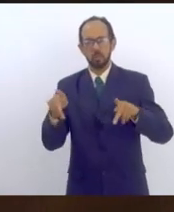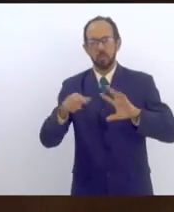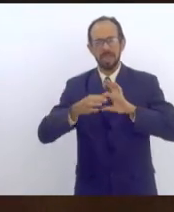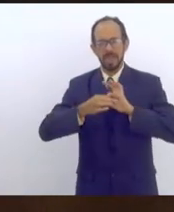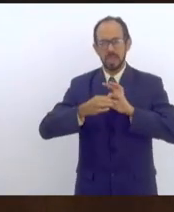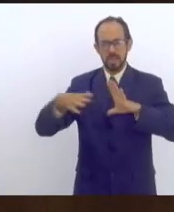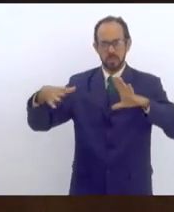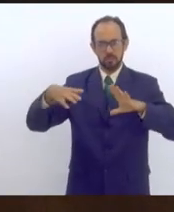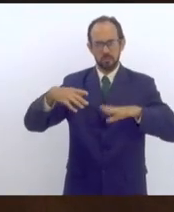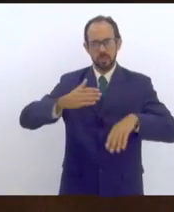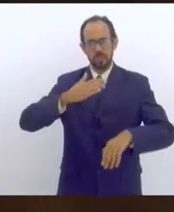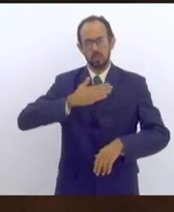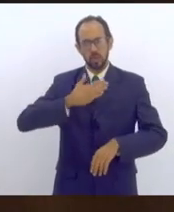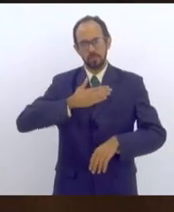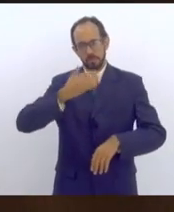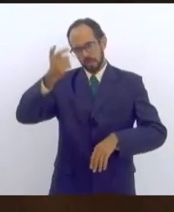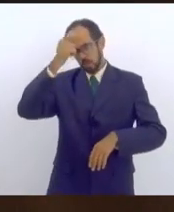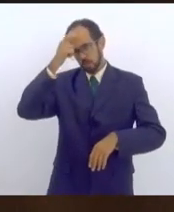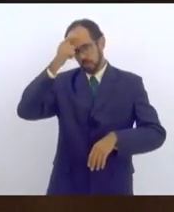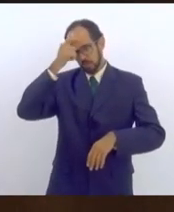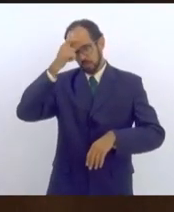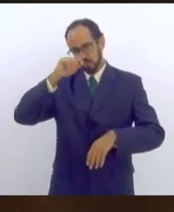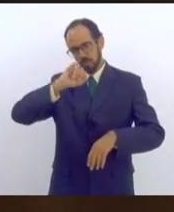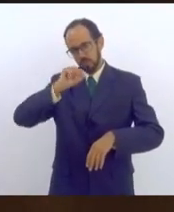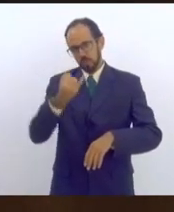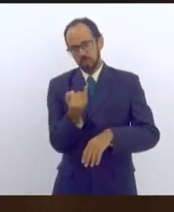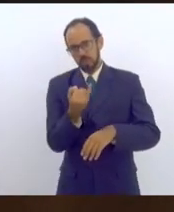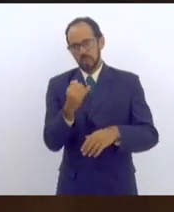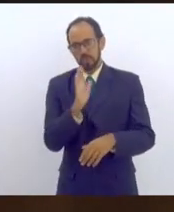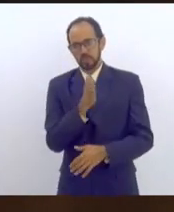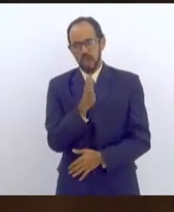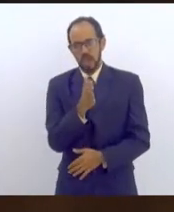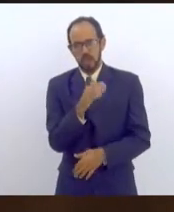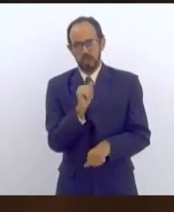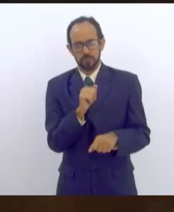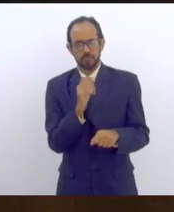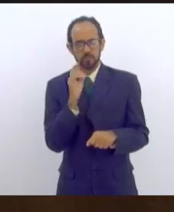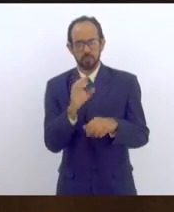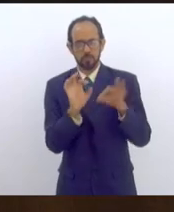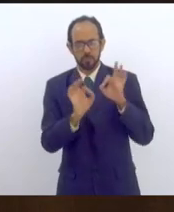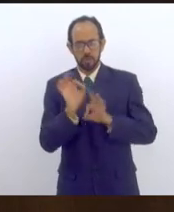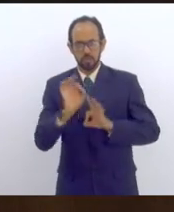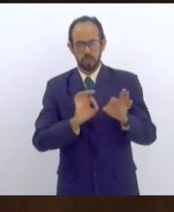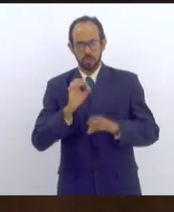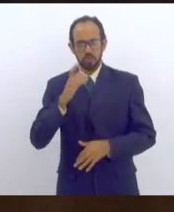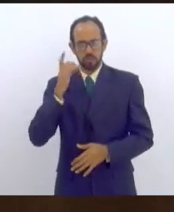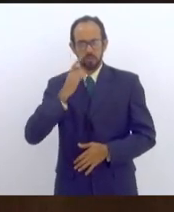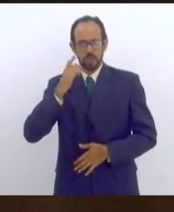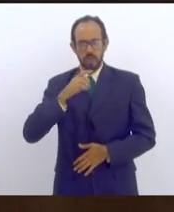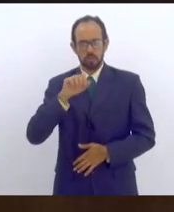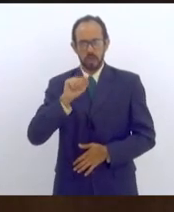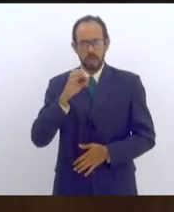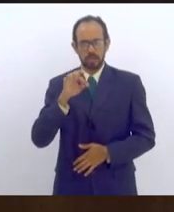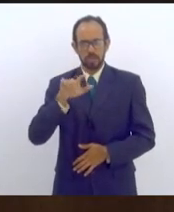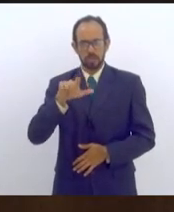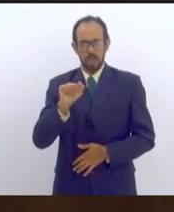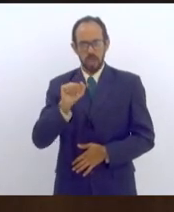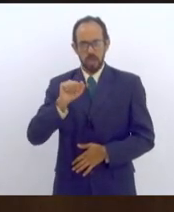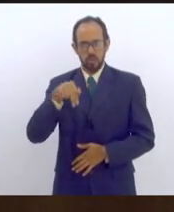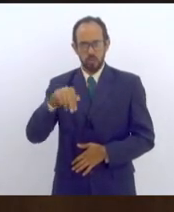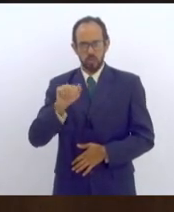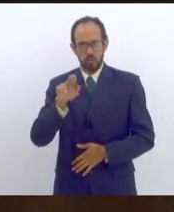com a minha consciência. Eu aproveitei aqui o projeto do deputado Átila Nunes, que é meu amigo particular,